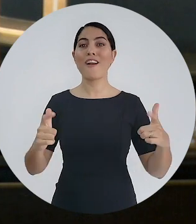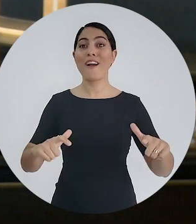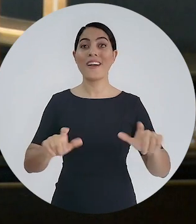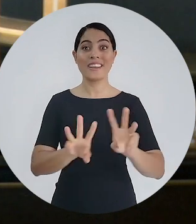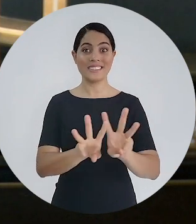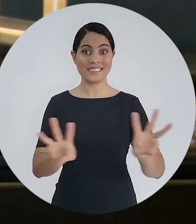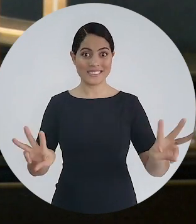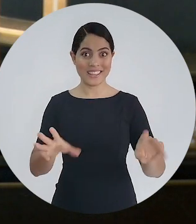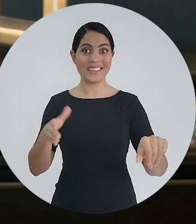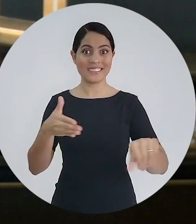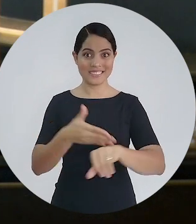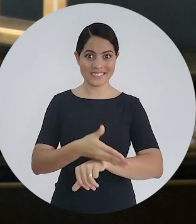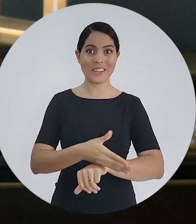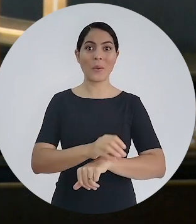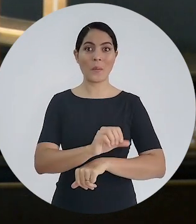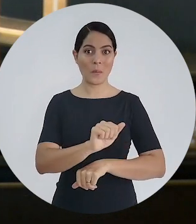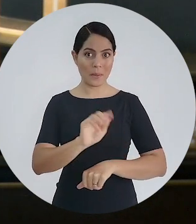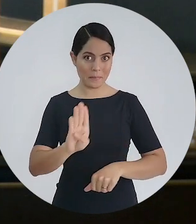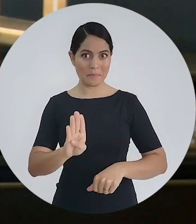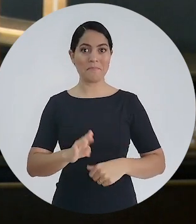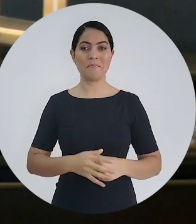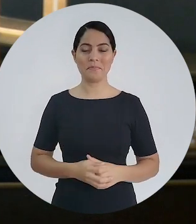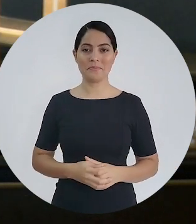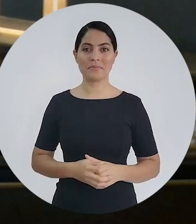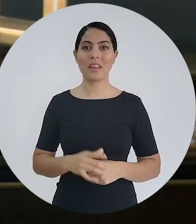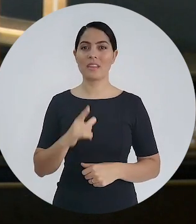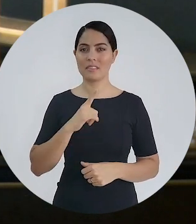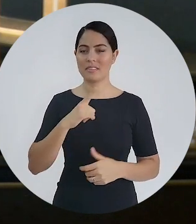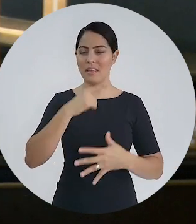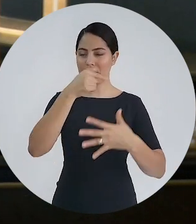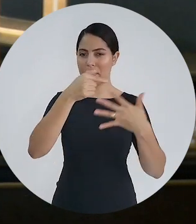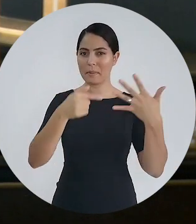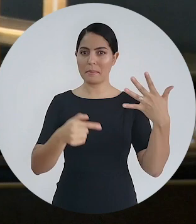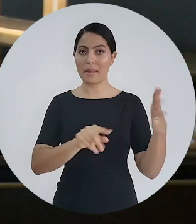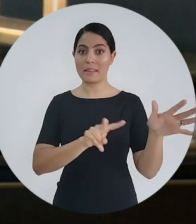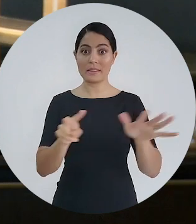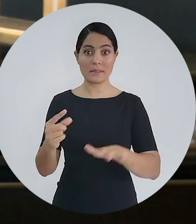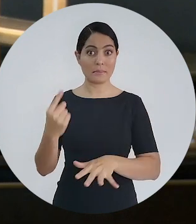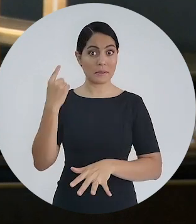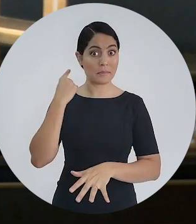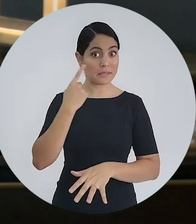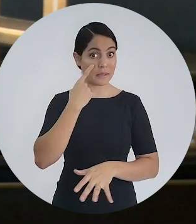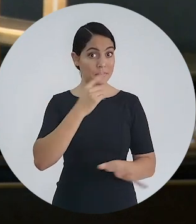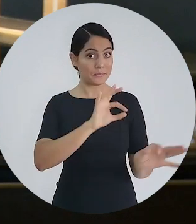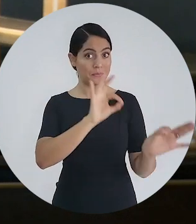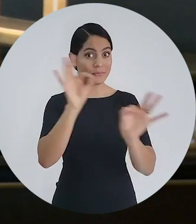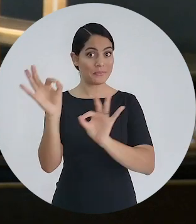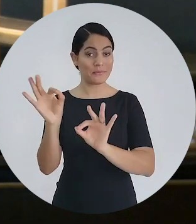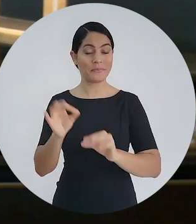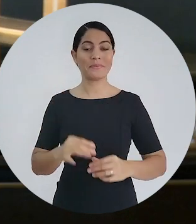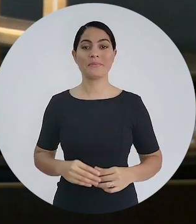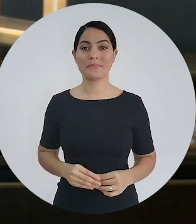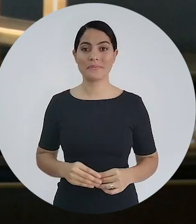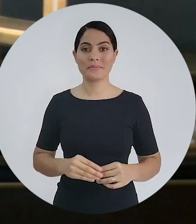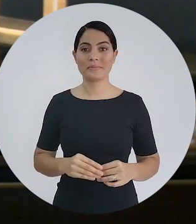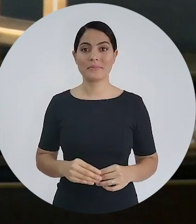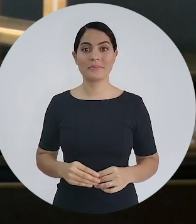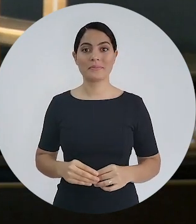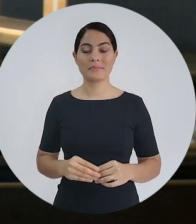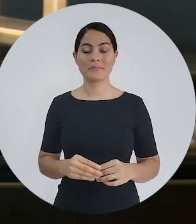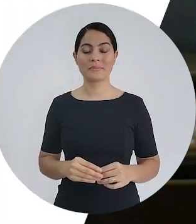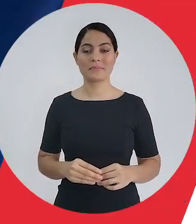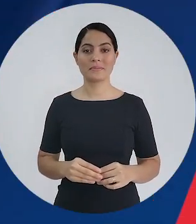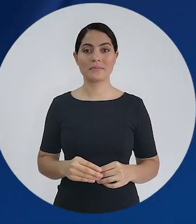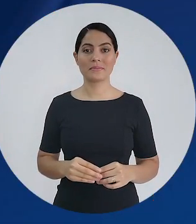Tudo isso você encontra no site da Ordem dos Advogados do Brasil. Vamos a alguns destaques da última semana.